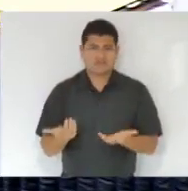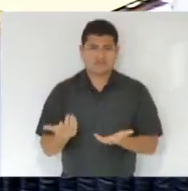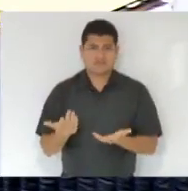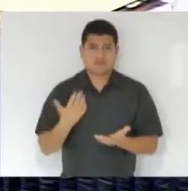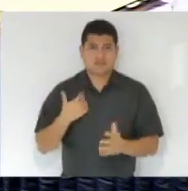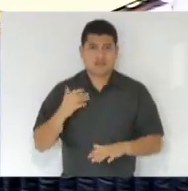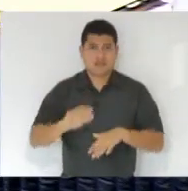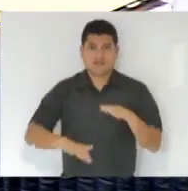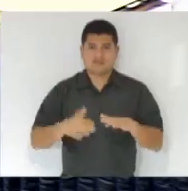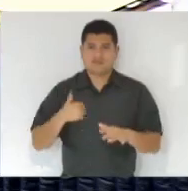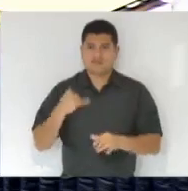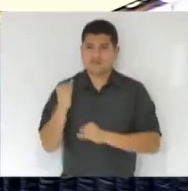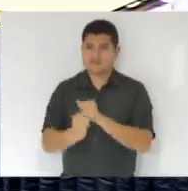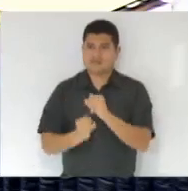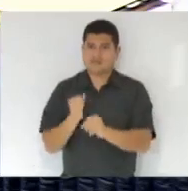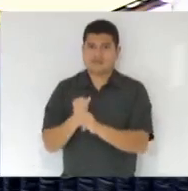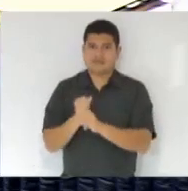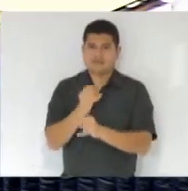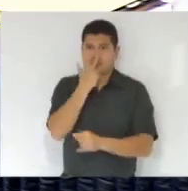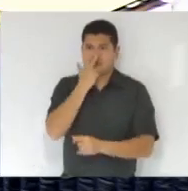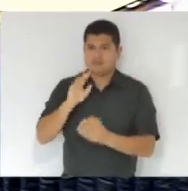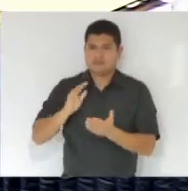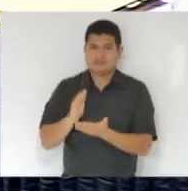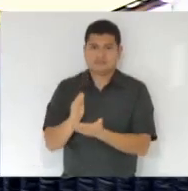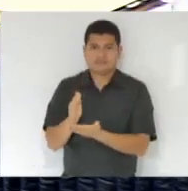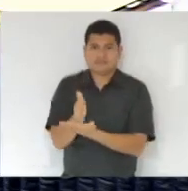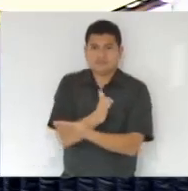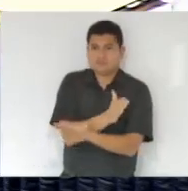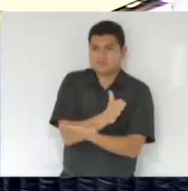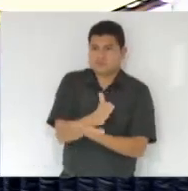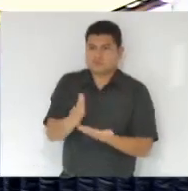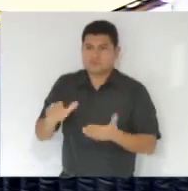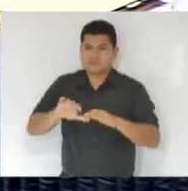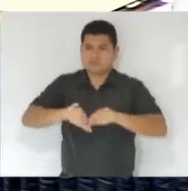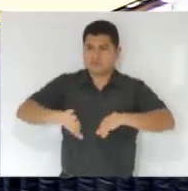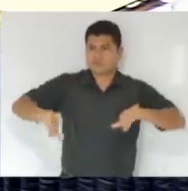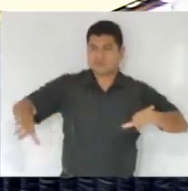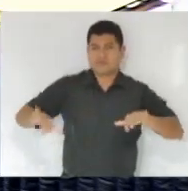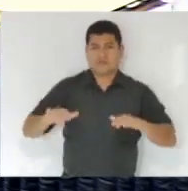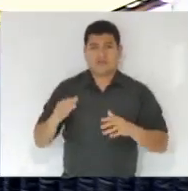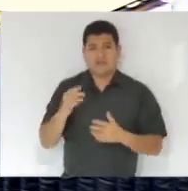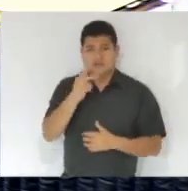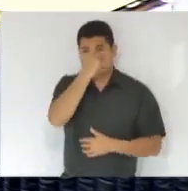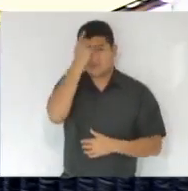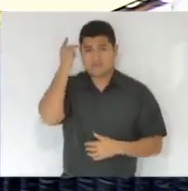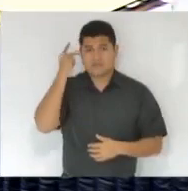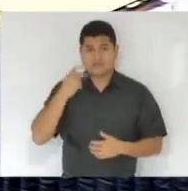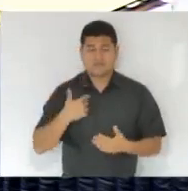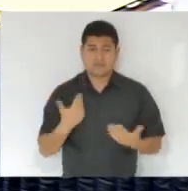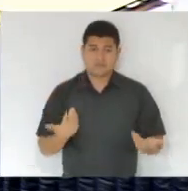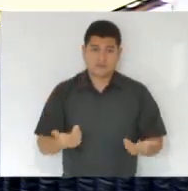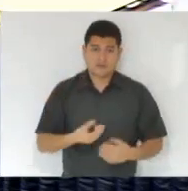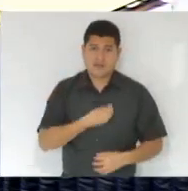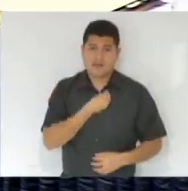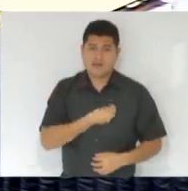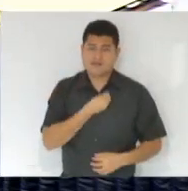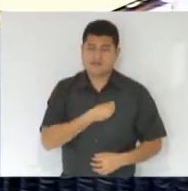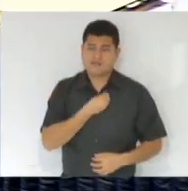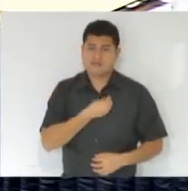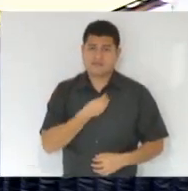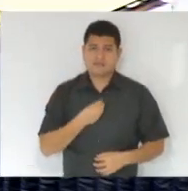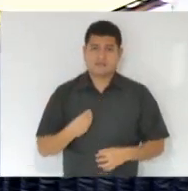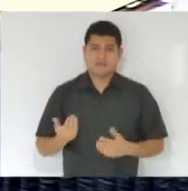essa vida cibernética, afastou as pessoas delas mesmas. Então, esse convívio, que é um convívio